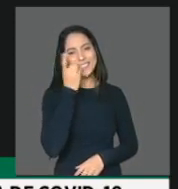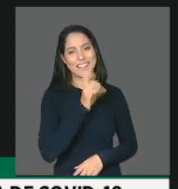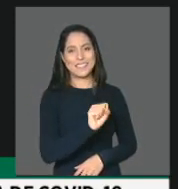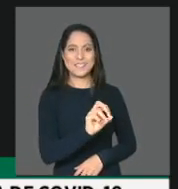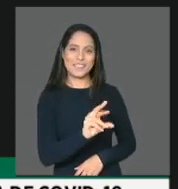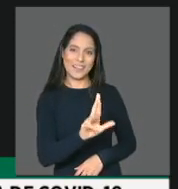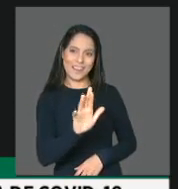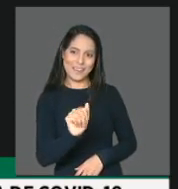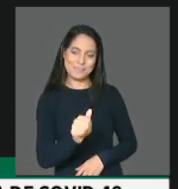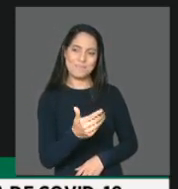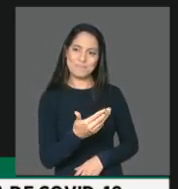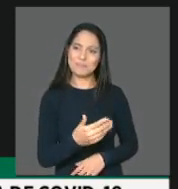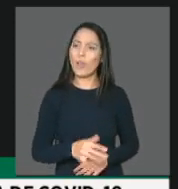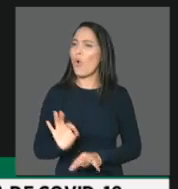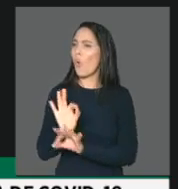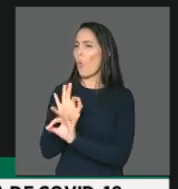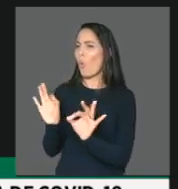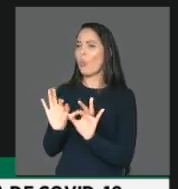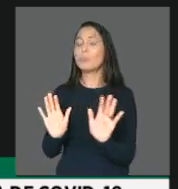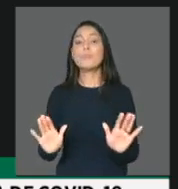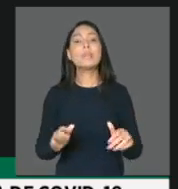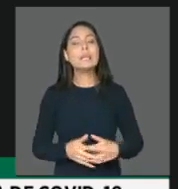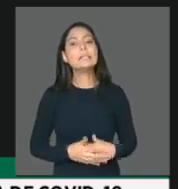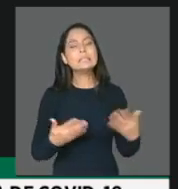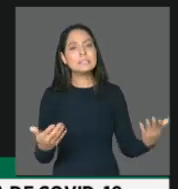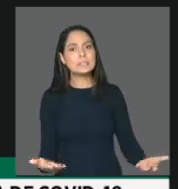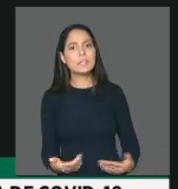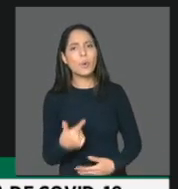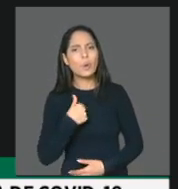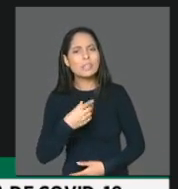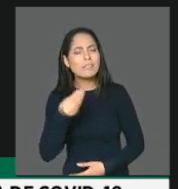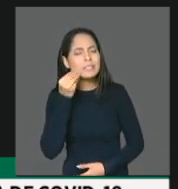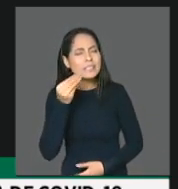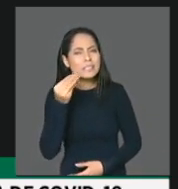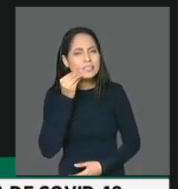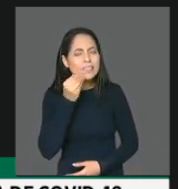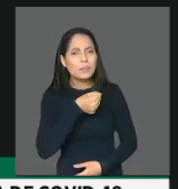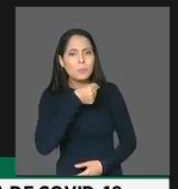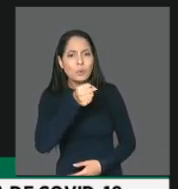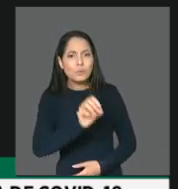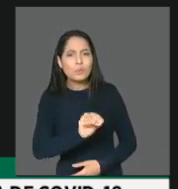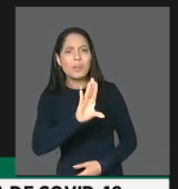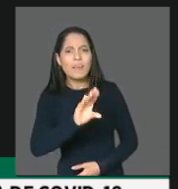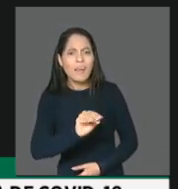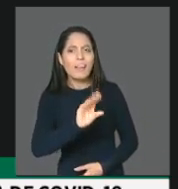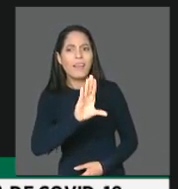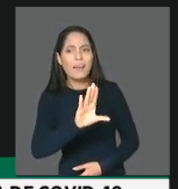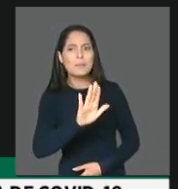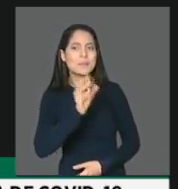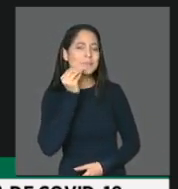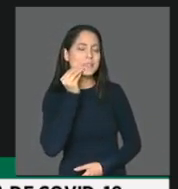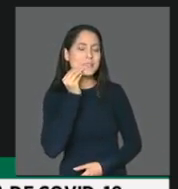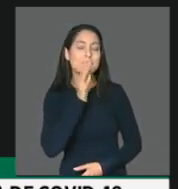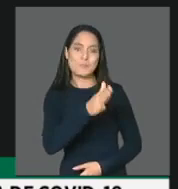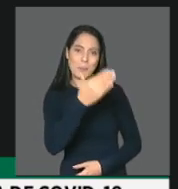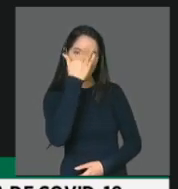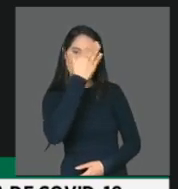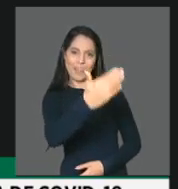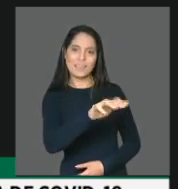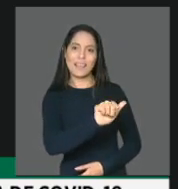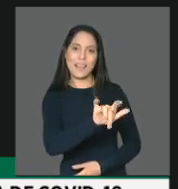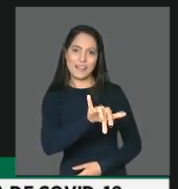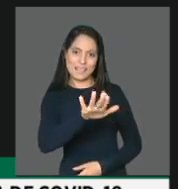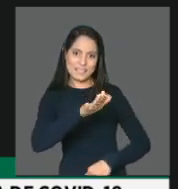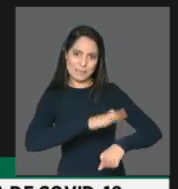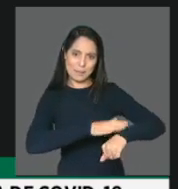Eu estava com o microfone tentando aqui desativar, mas queria agradecer aqui a deputada Alice, o tempo da liderança da